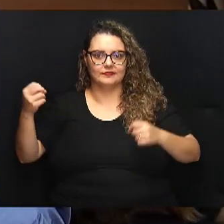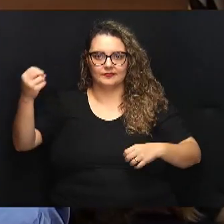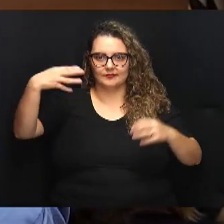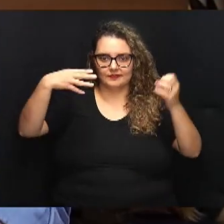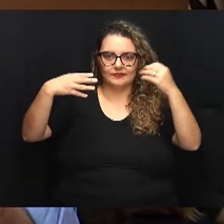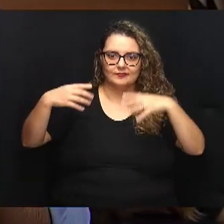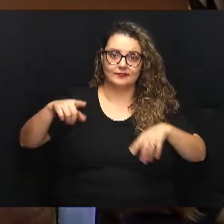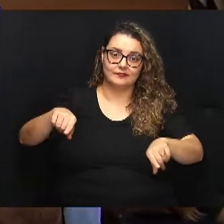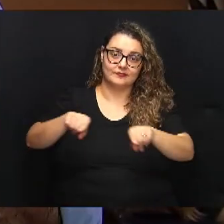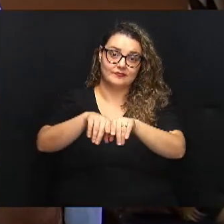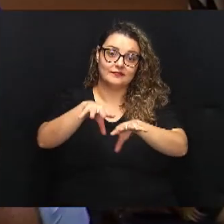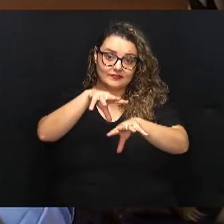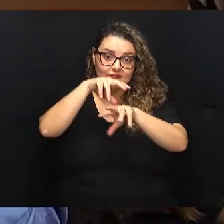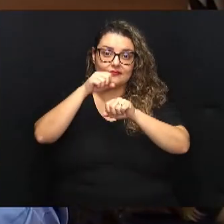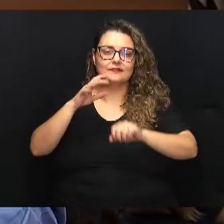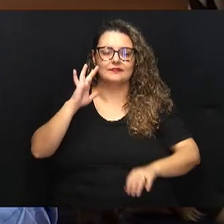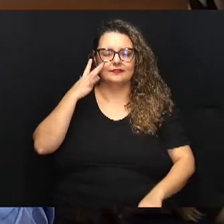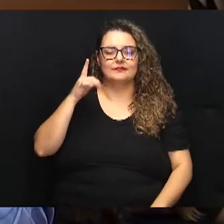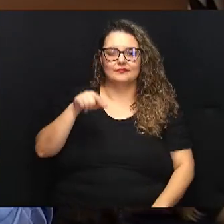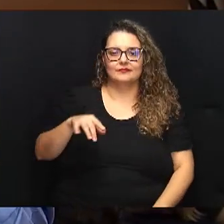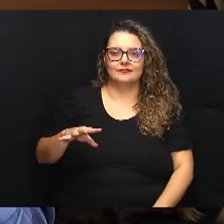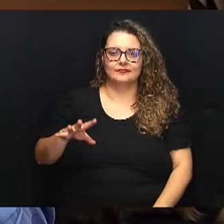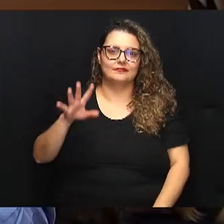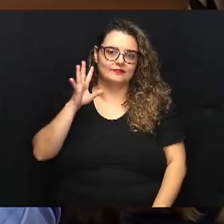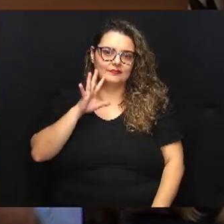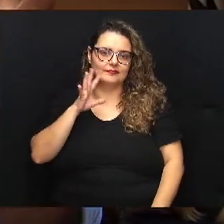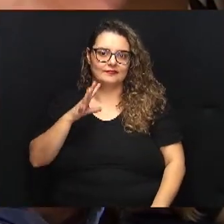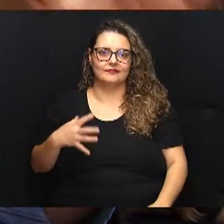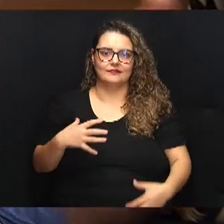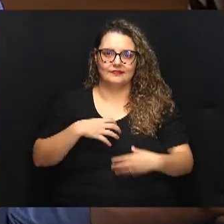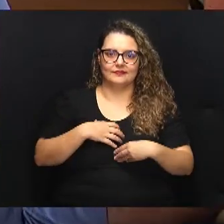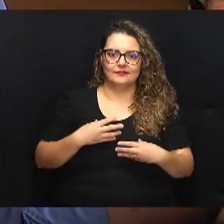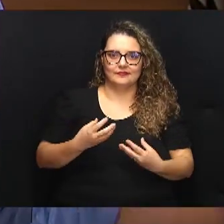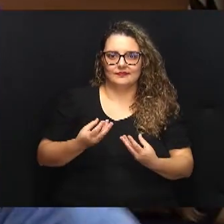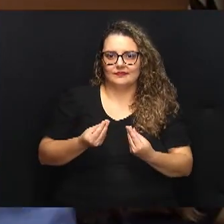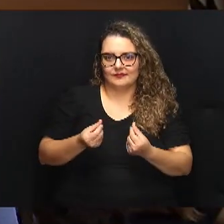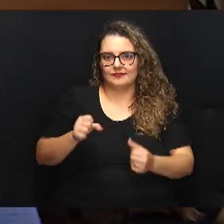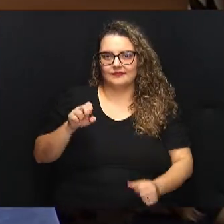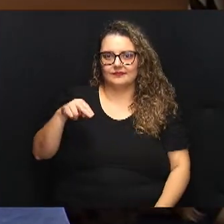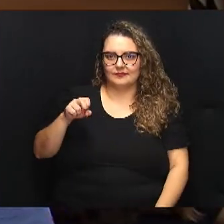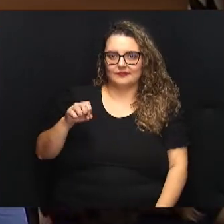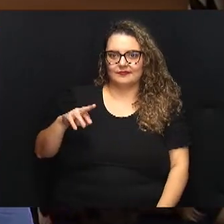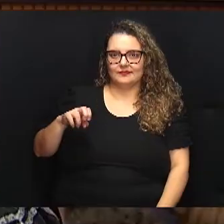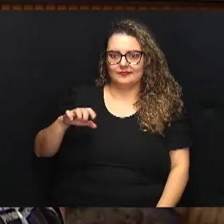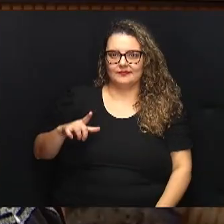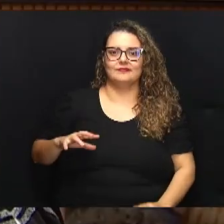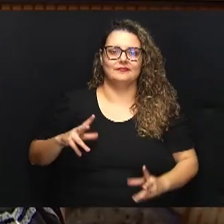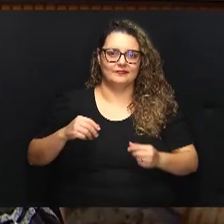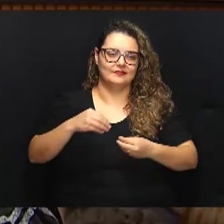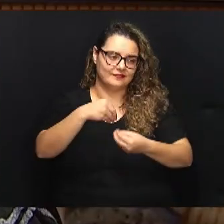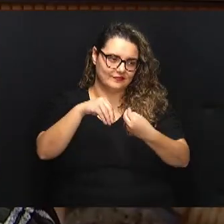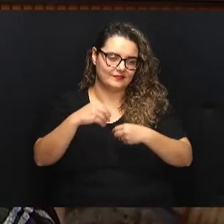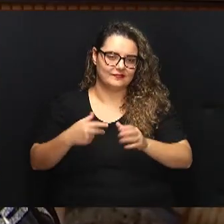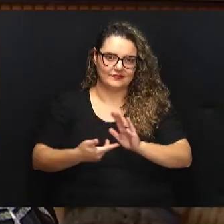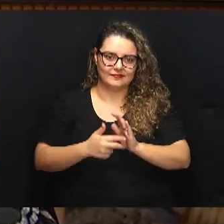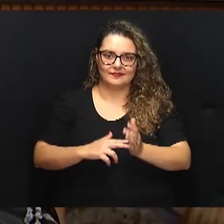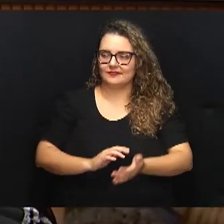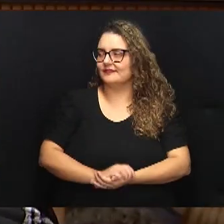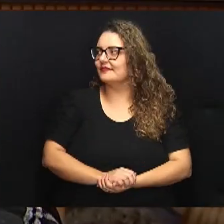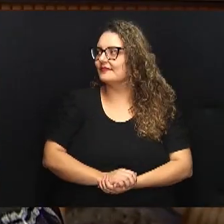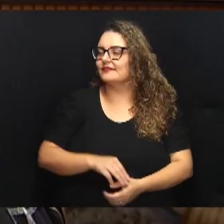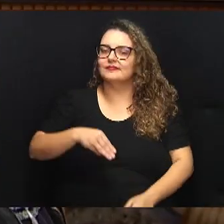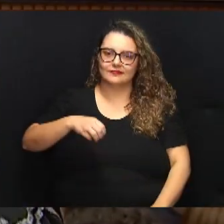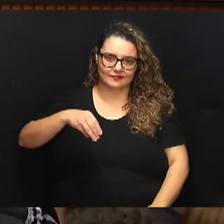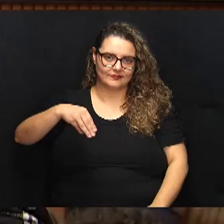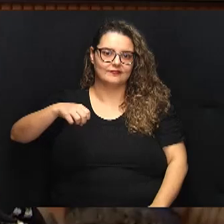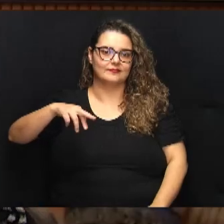aroma, né? Que eu acho que é legal, assim, ter uma experiência sensorial envolvendo todos os sentidos. É um memorial, mas ele já vai nascer totalmente